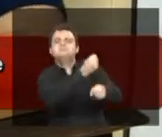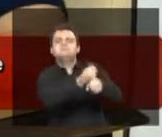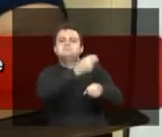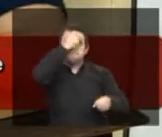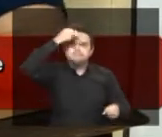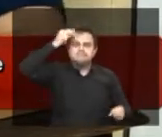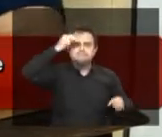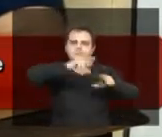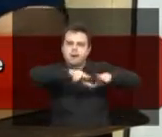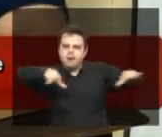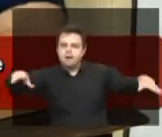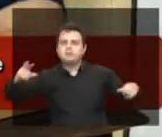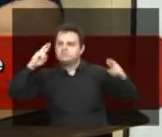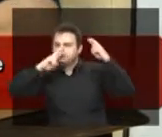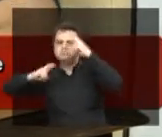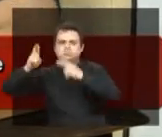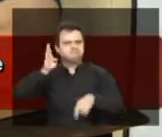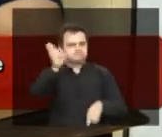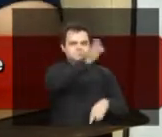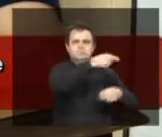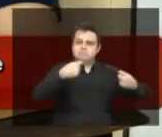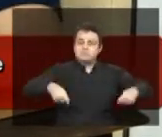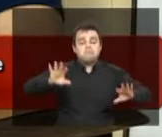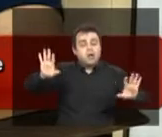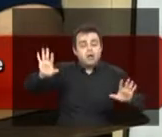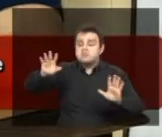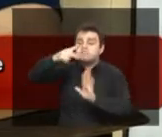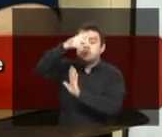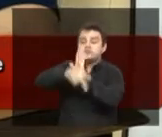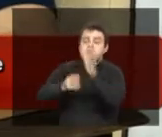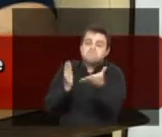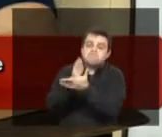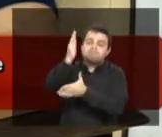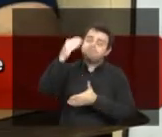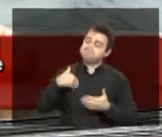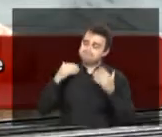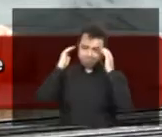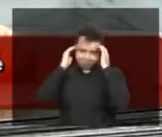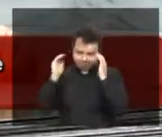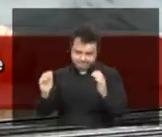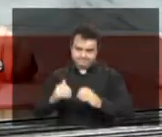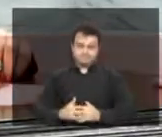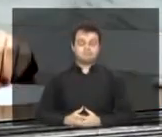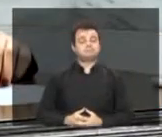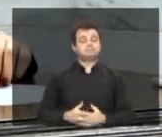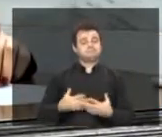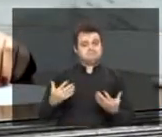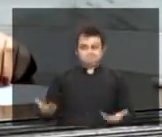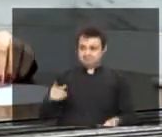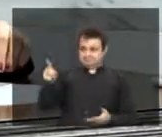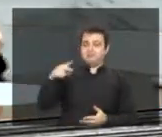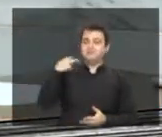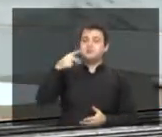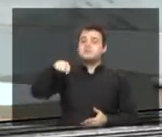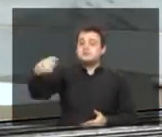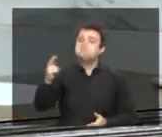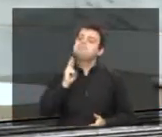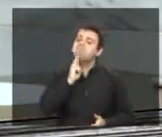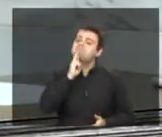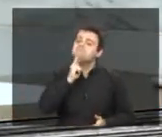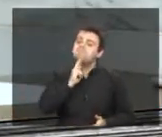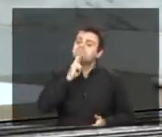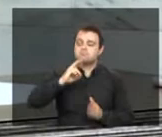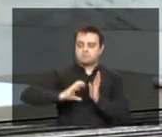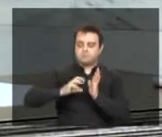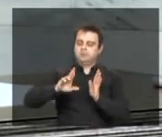tudo mais. Mas como já está aí, já foi aprovado, a gente está aqui para cumprir. Bom, fica aí então o posicionamento do vereador